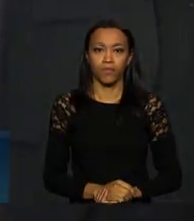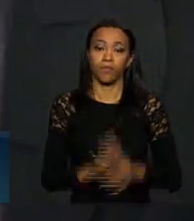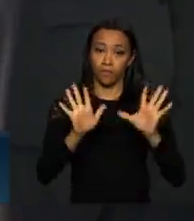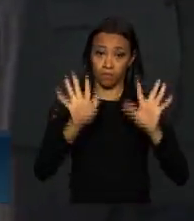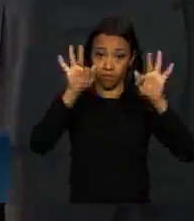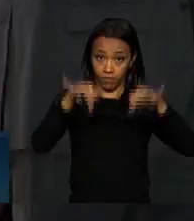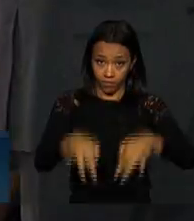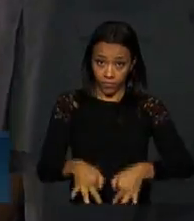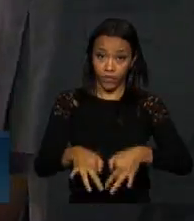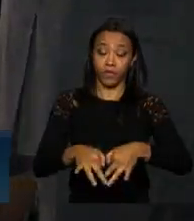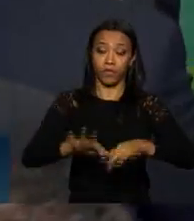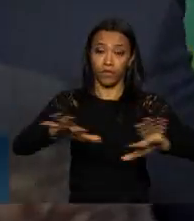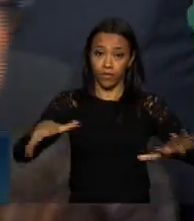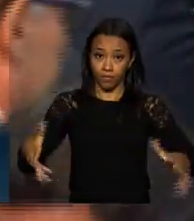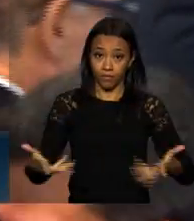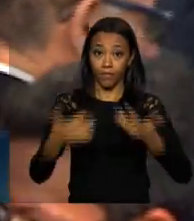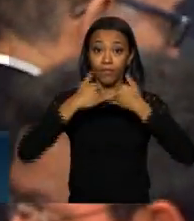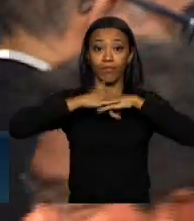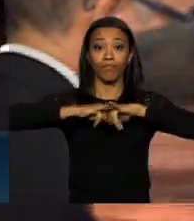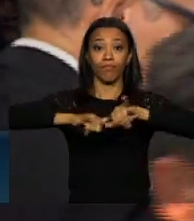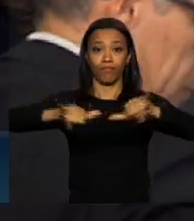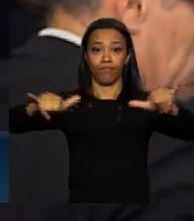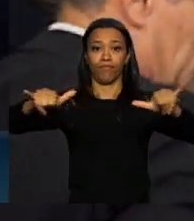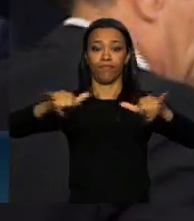está encerrada esta